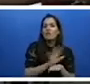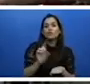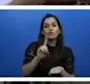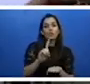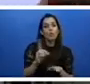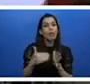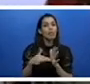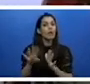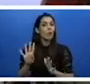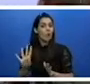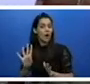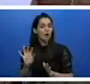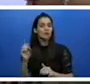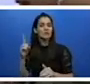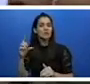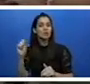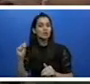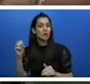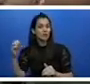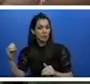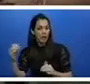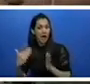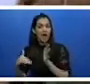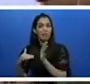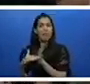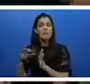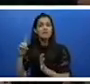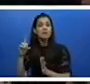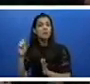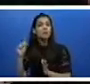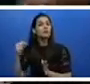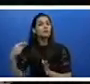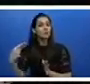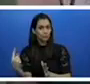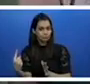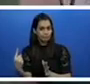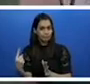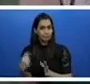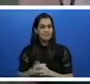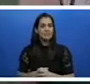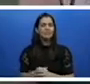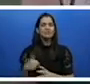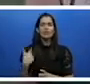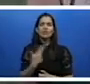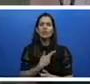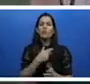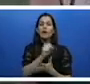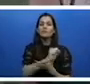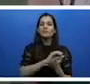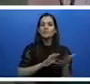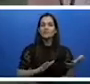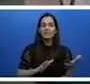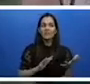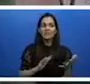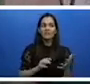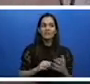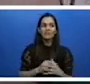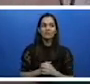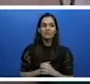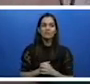páginas 180 e 181. Já vamos lá para a nossa página